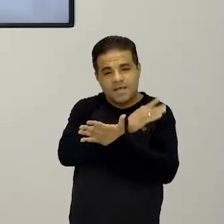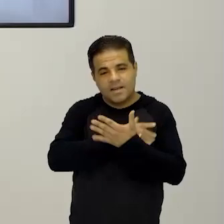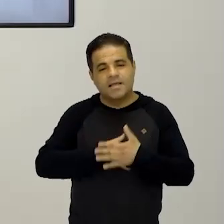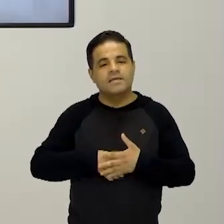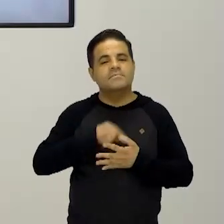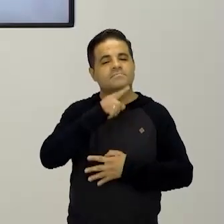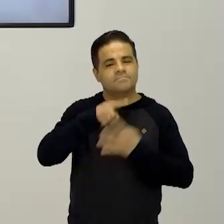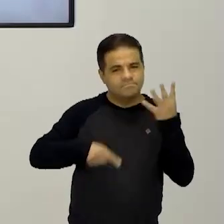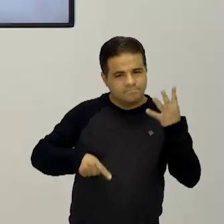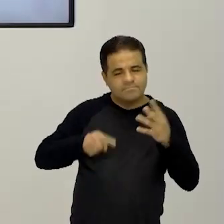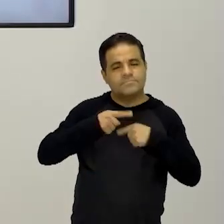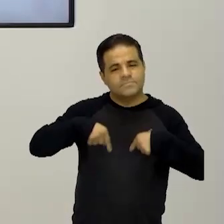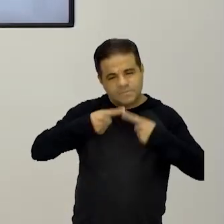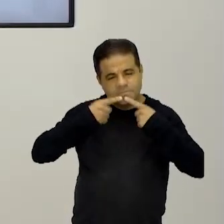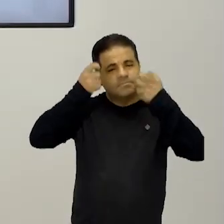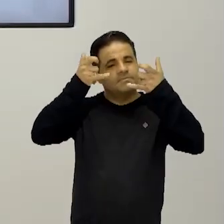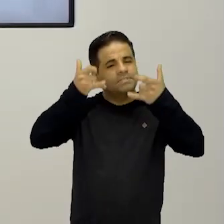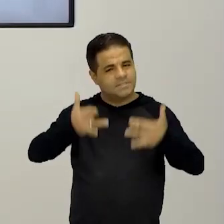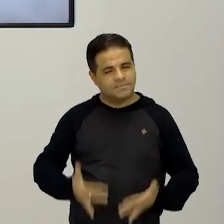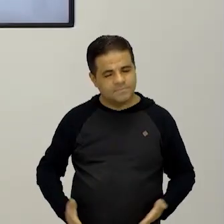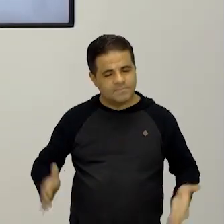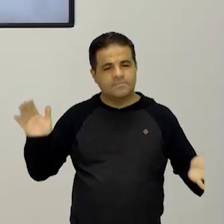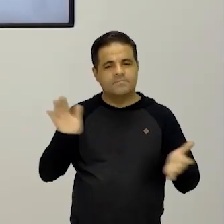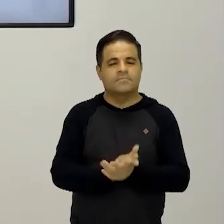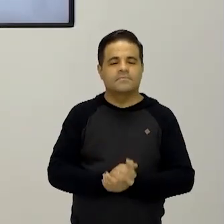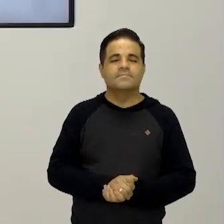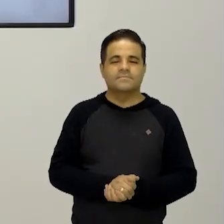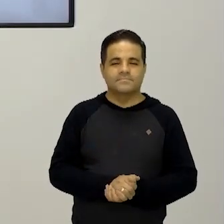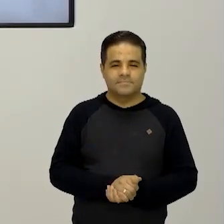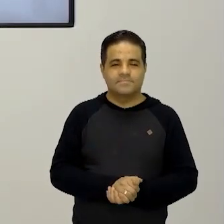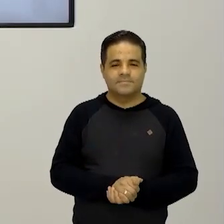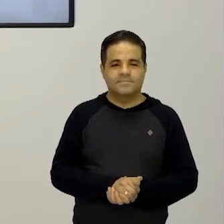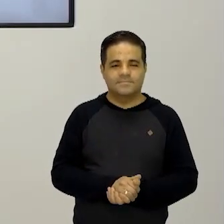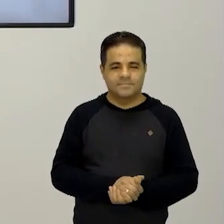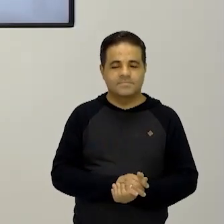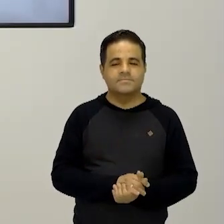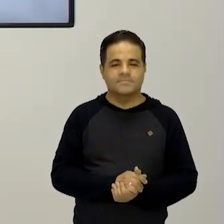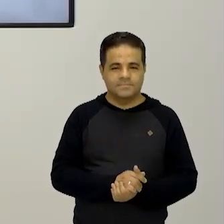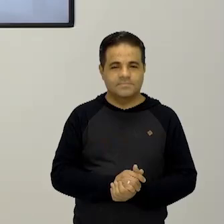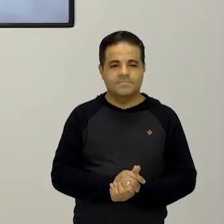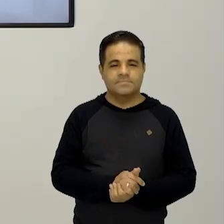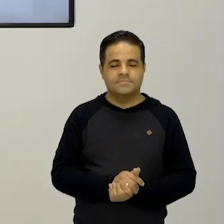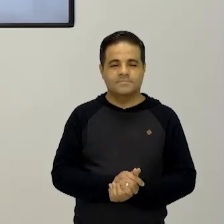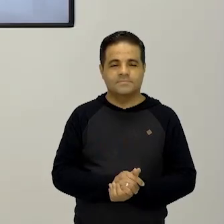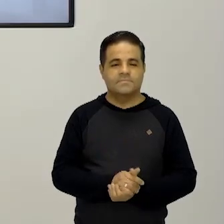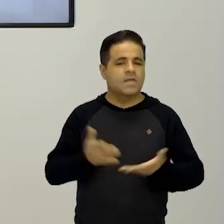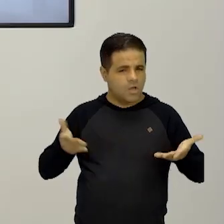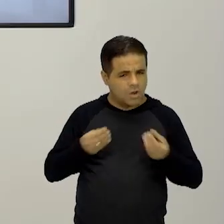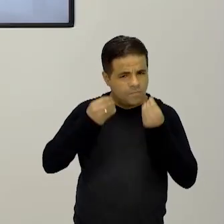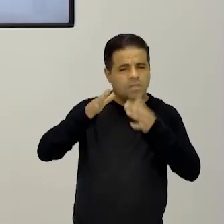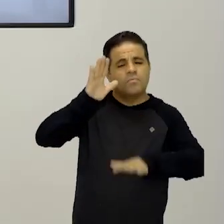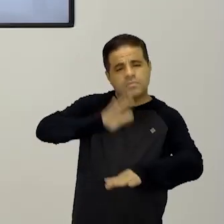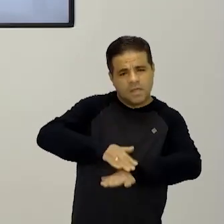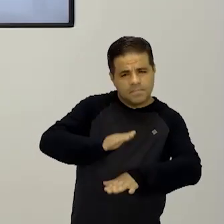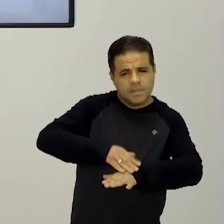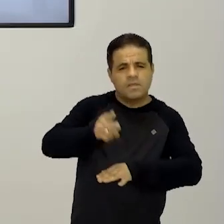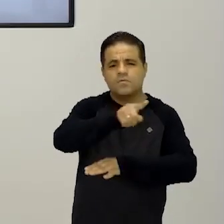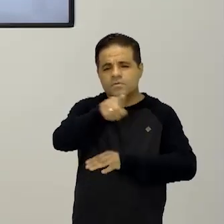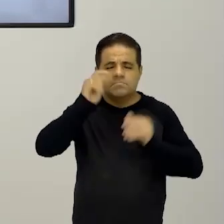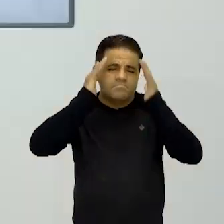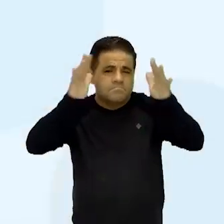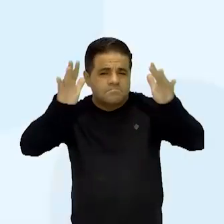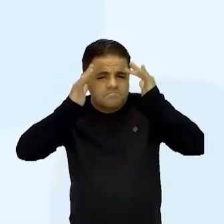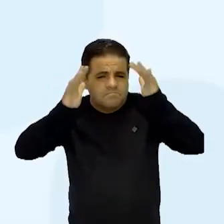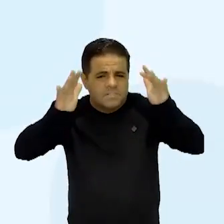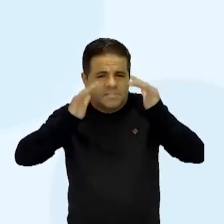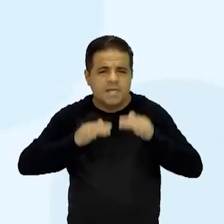4 tópicos que nós falamos. So now, a question for you, and I'm going to give you some time for you to think. Agora eu vou dar um tempinho aí para vocês pensarem, ok?